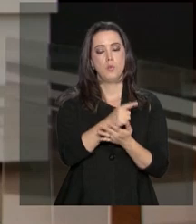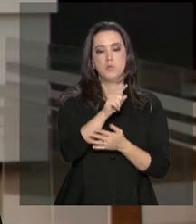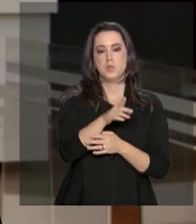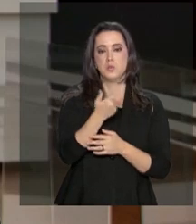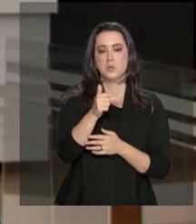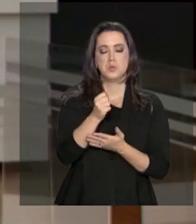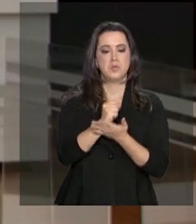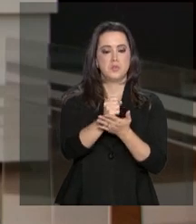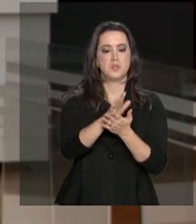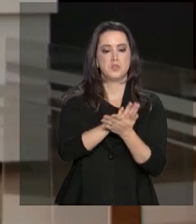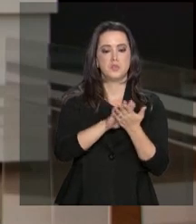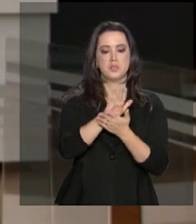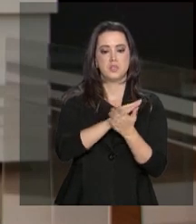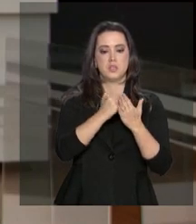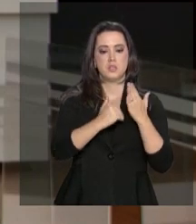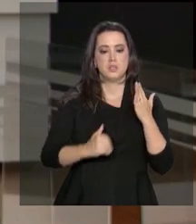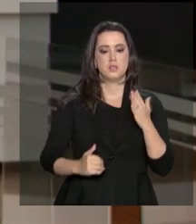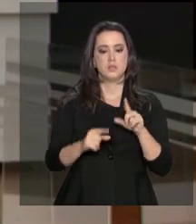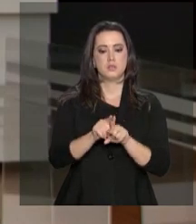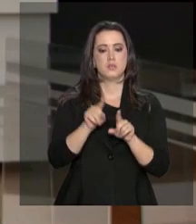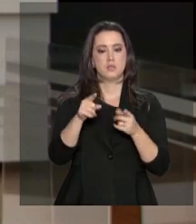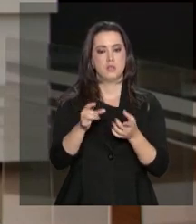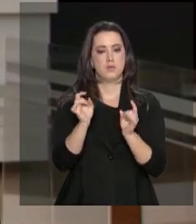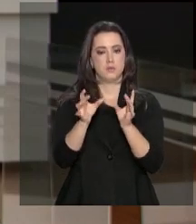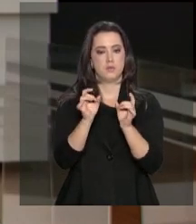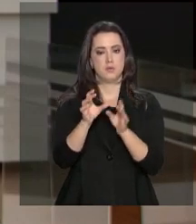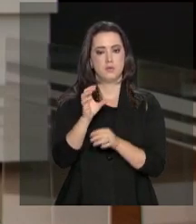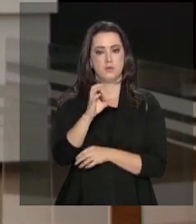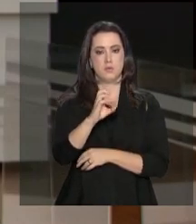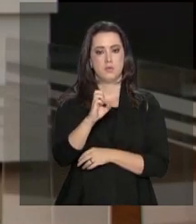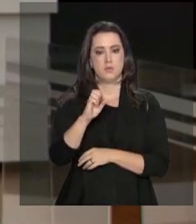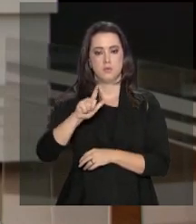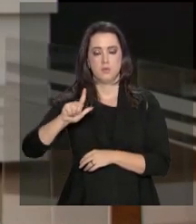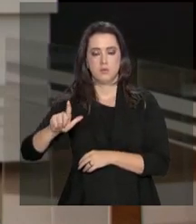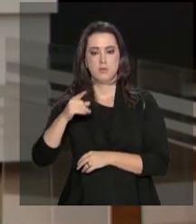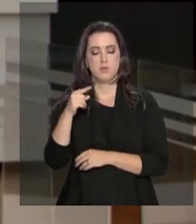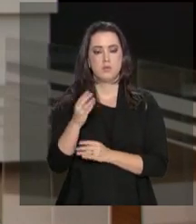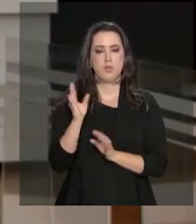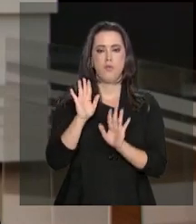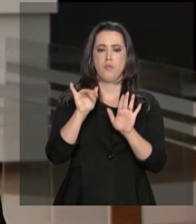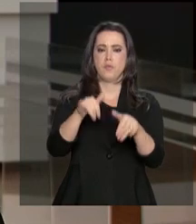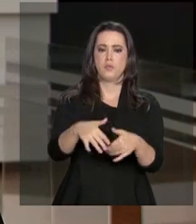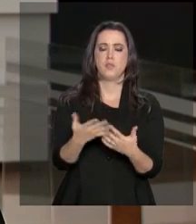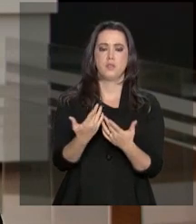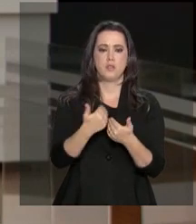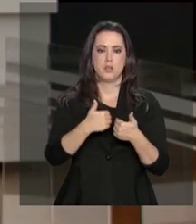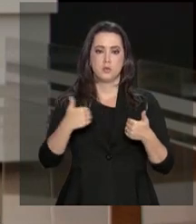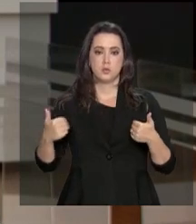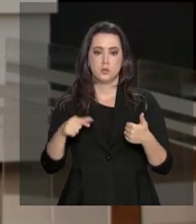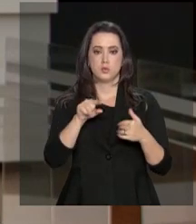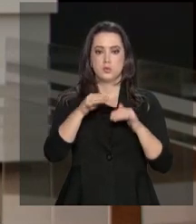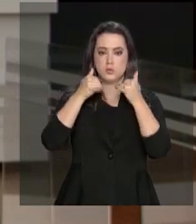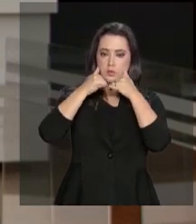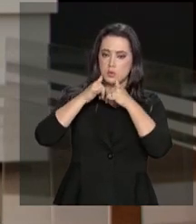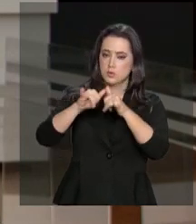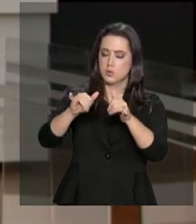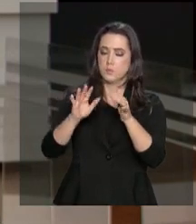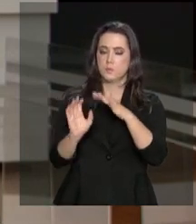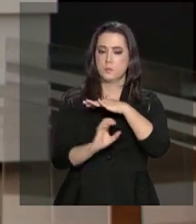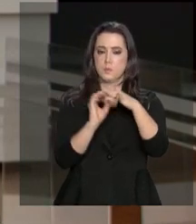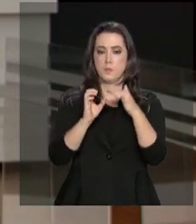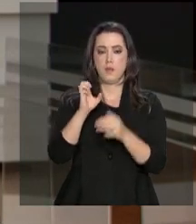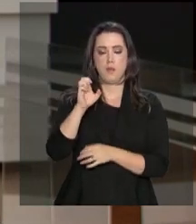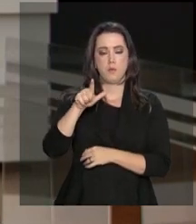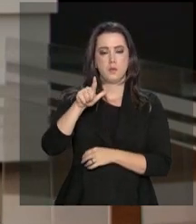sem oferecer nenhum desconto. A venda da CEAL coloca fim ao processo de desestatização das distribuidoras de energia